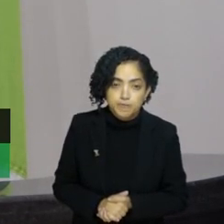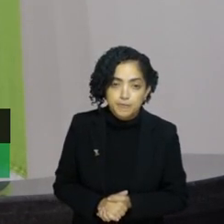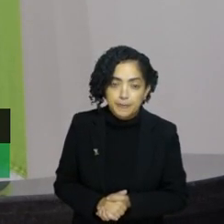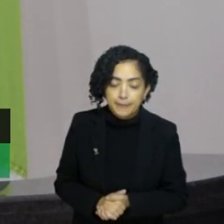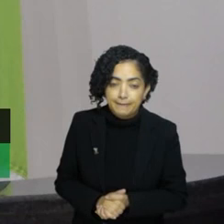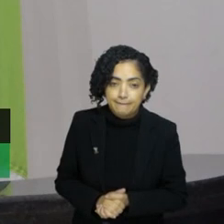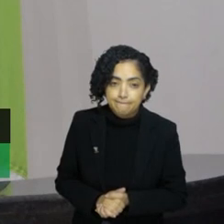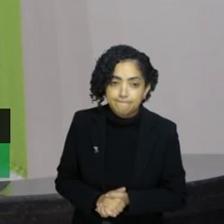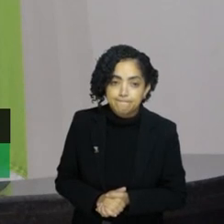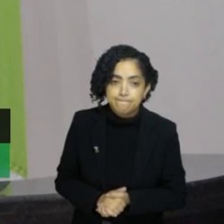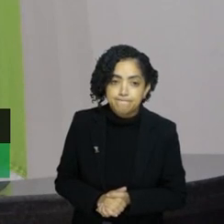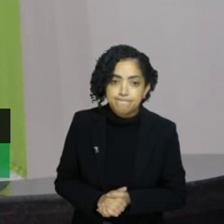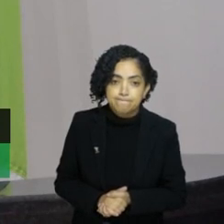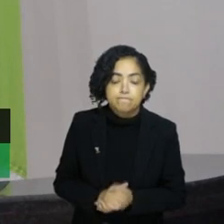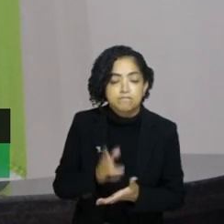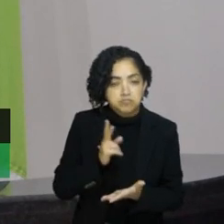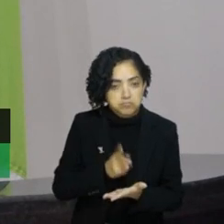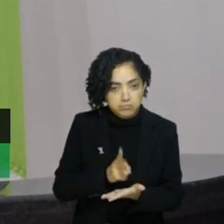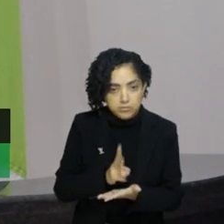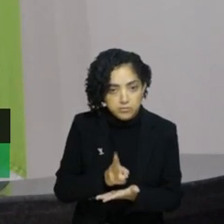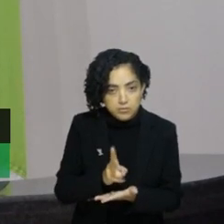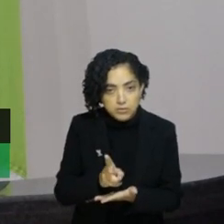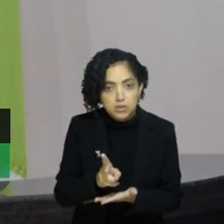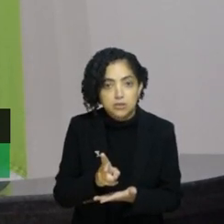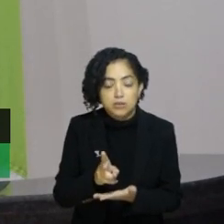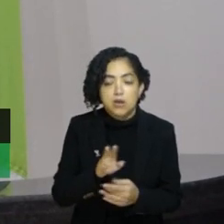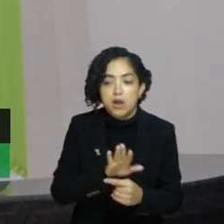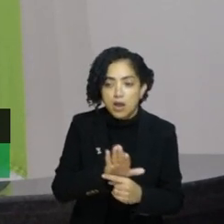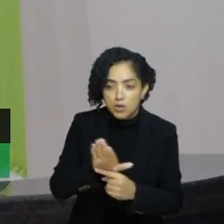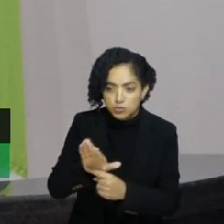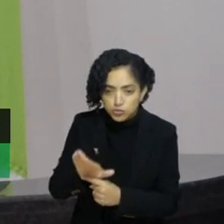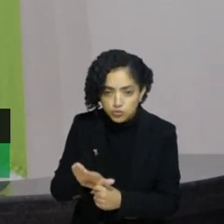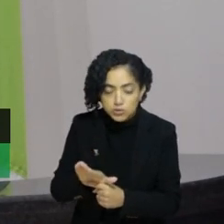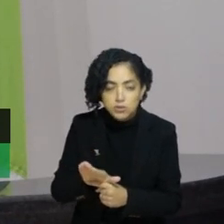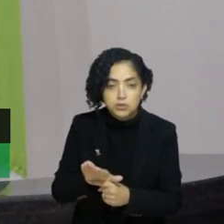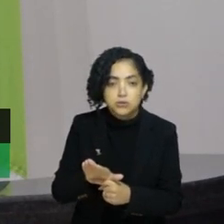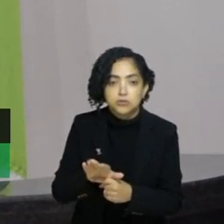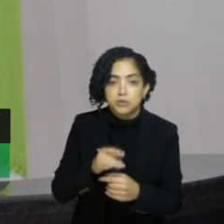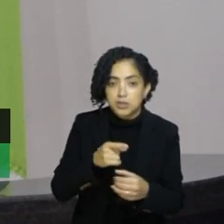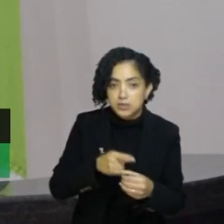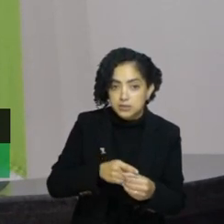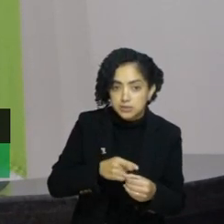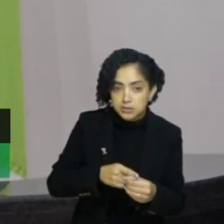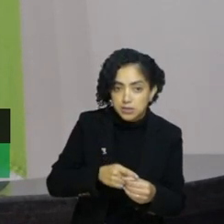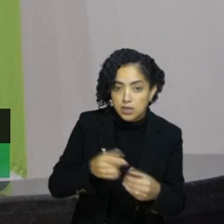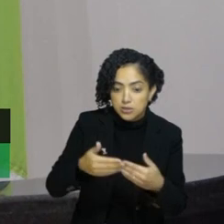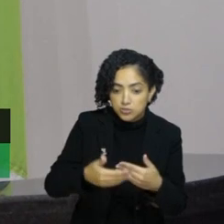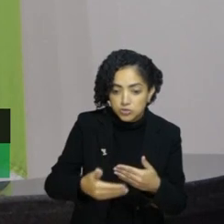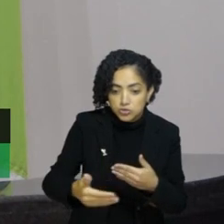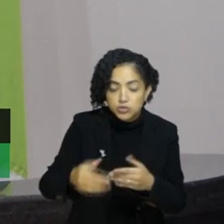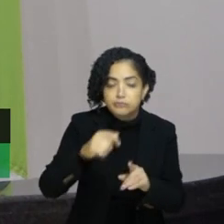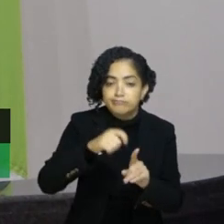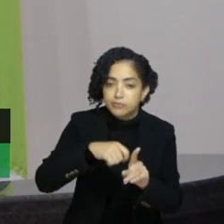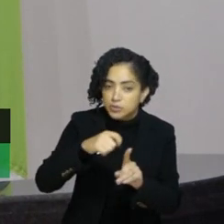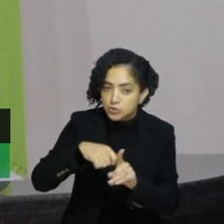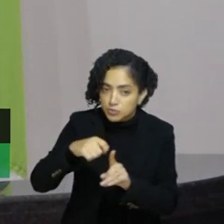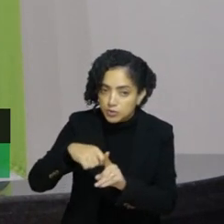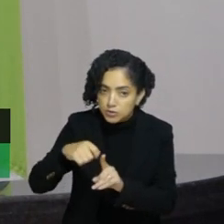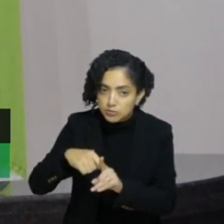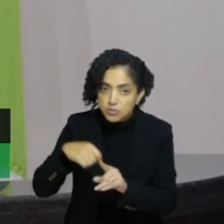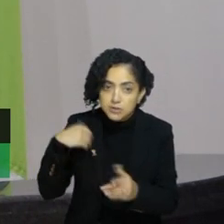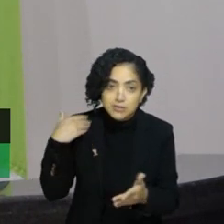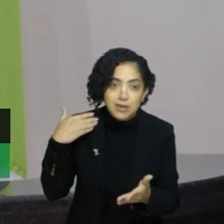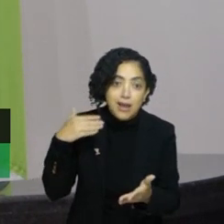E nós seguiremos auxiliando Eldorado do Sul pelos próximos meses, até que